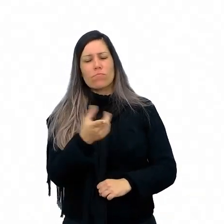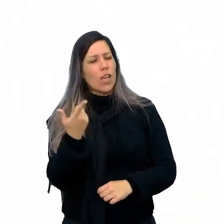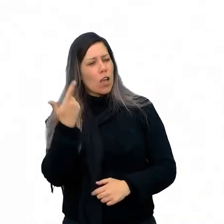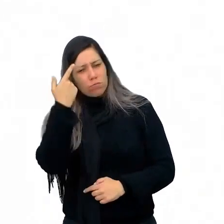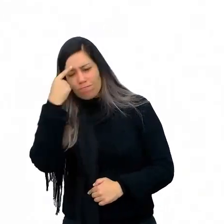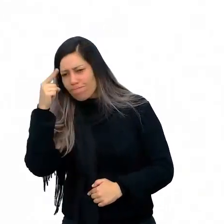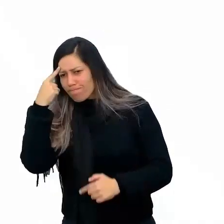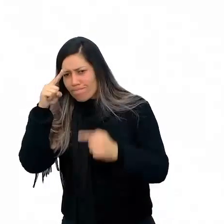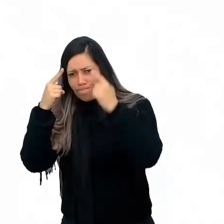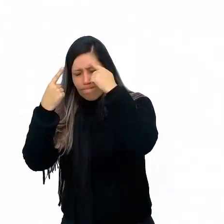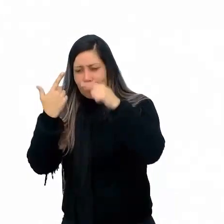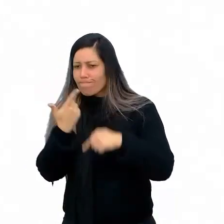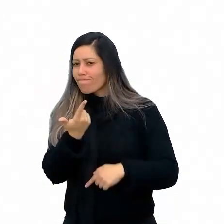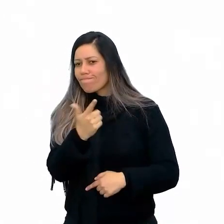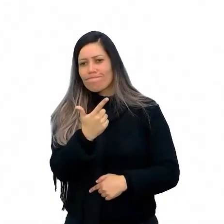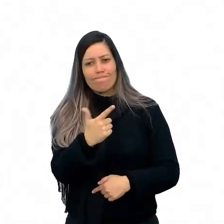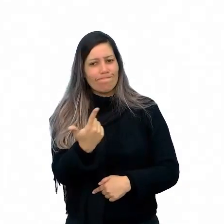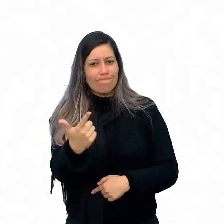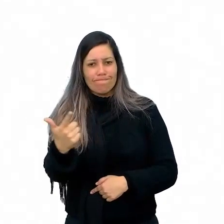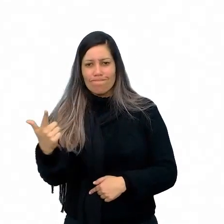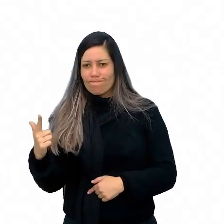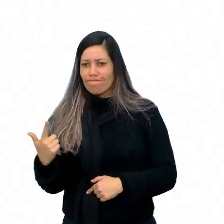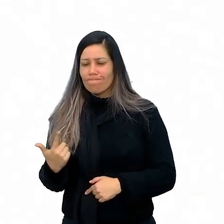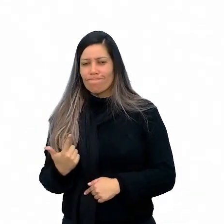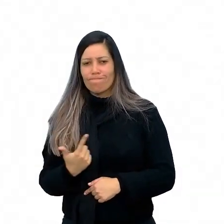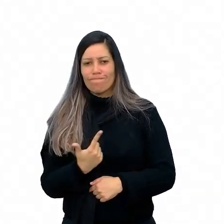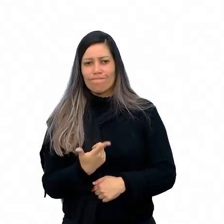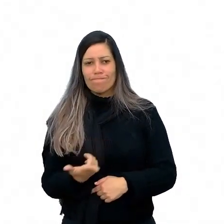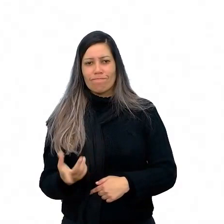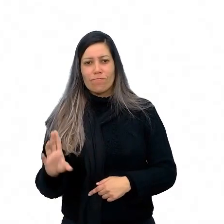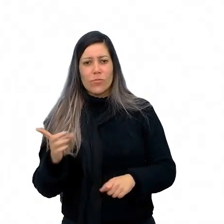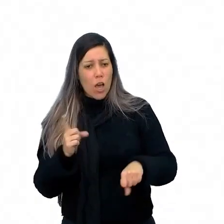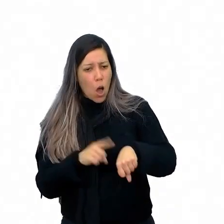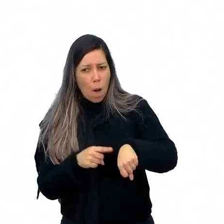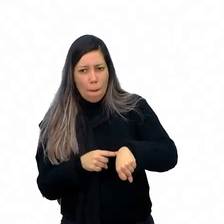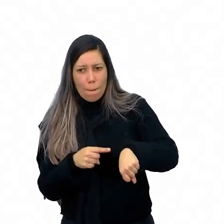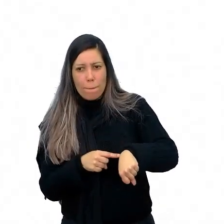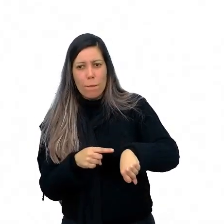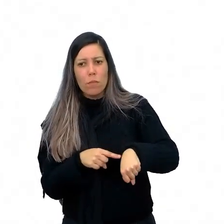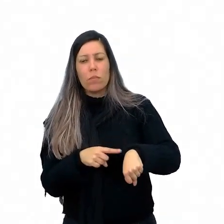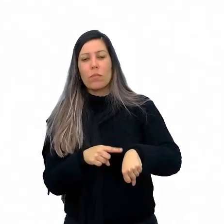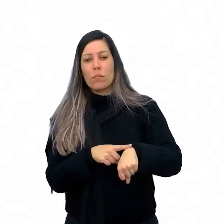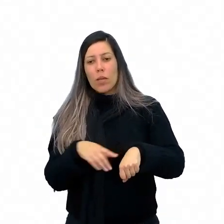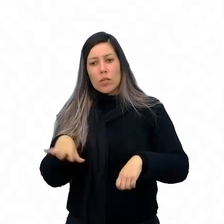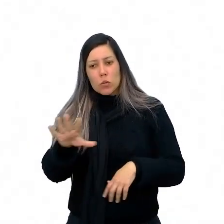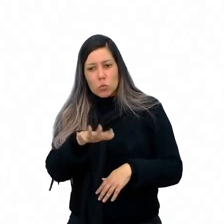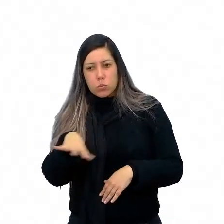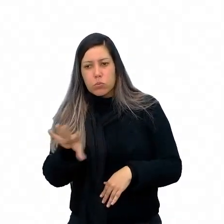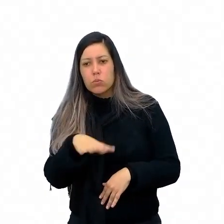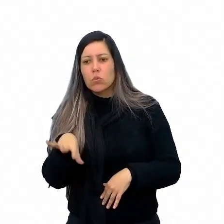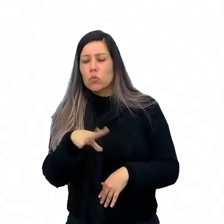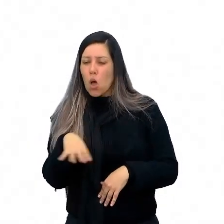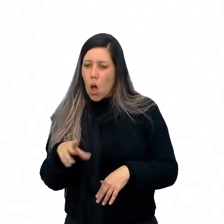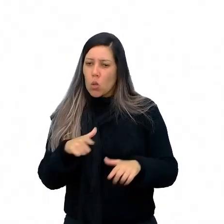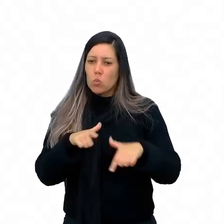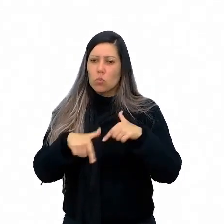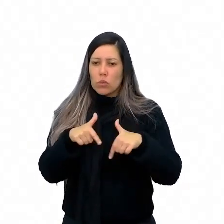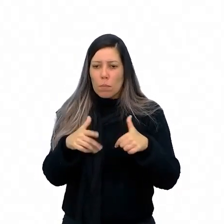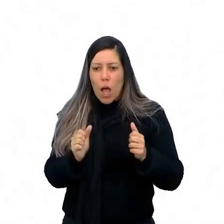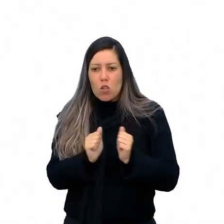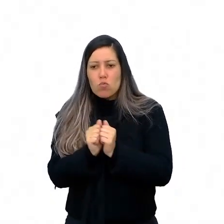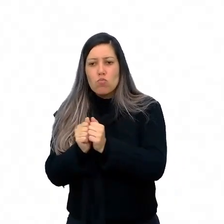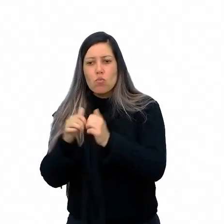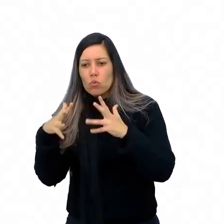para nenhum de nós, né? É o momento que seja realizado um trabalho coletivo, é